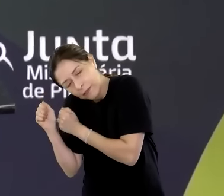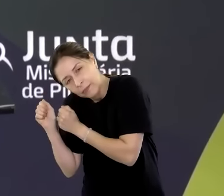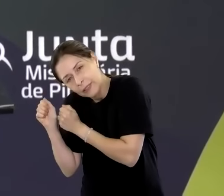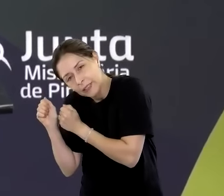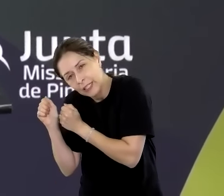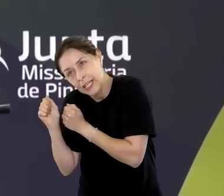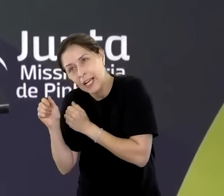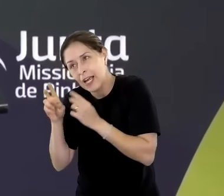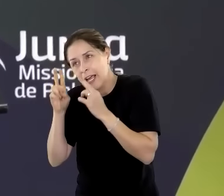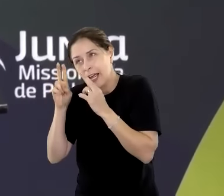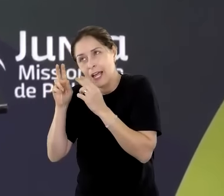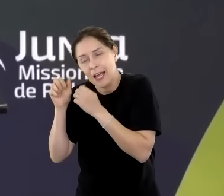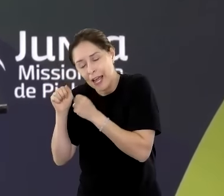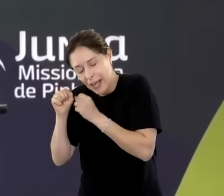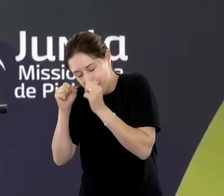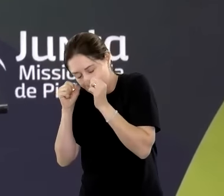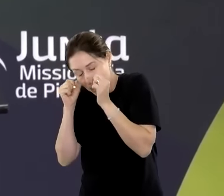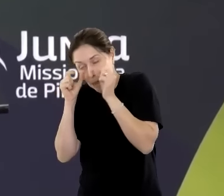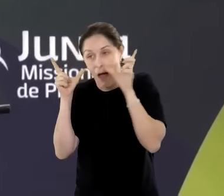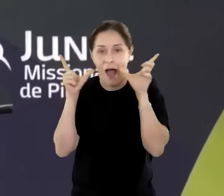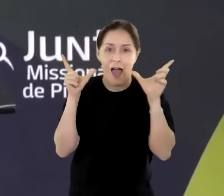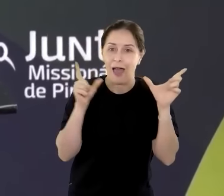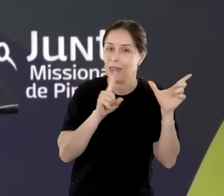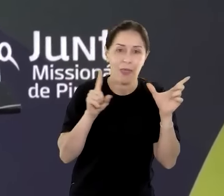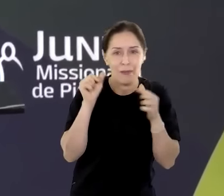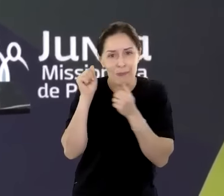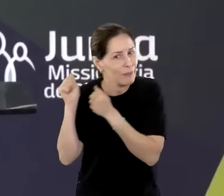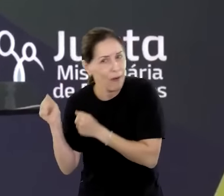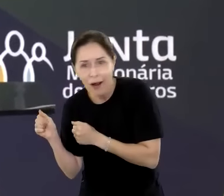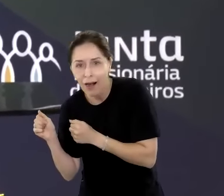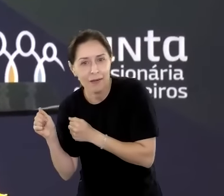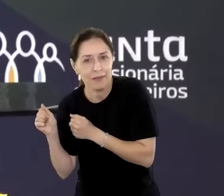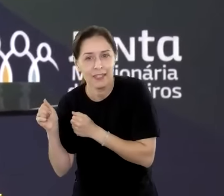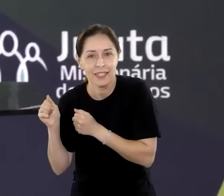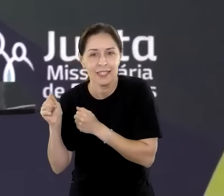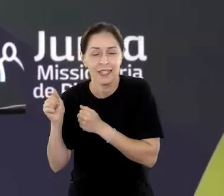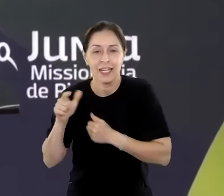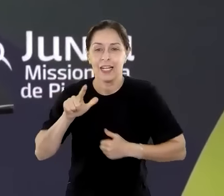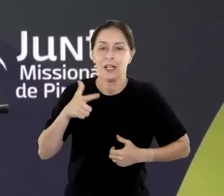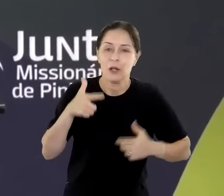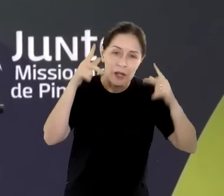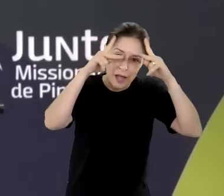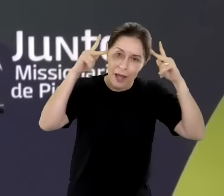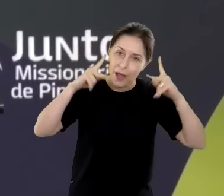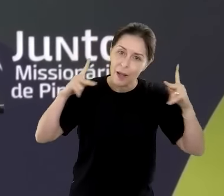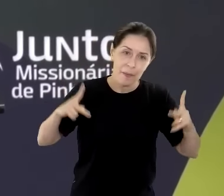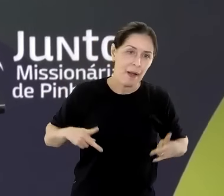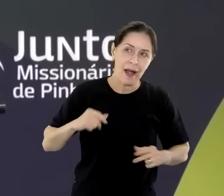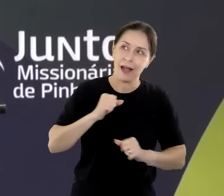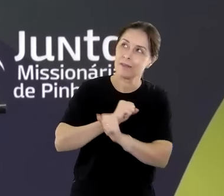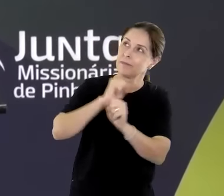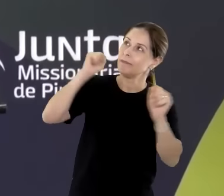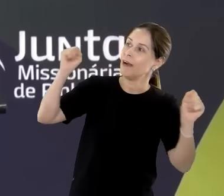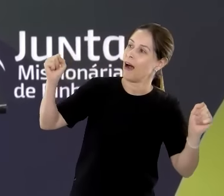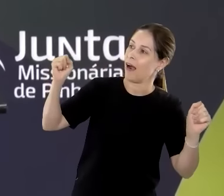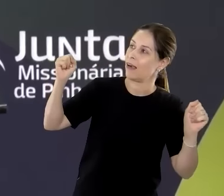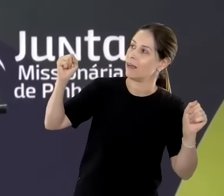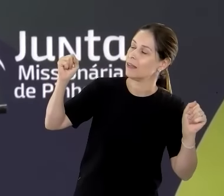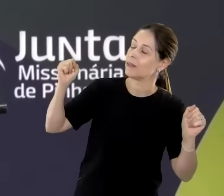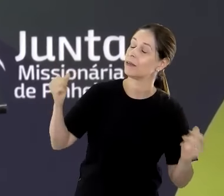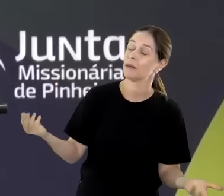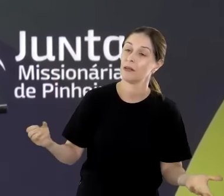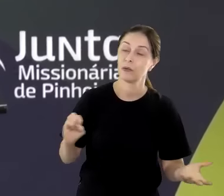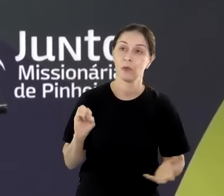Angústia, o peito apertado, nó na garganta. De repente, quando amanhece o dia, o cenário muda, o nevoeiro vai